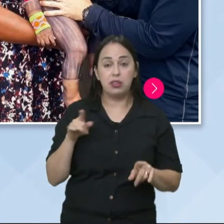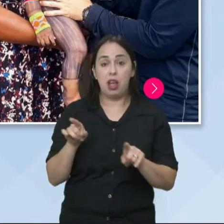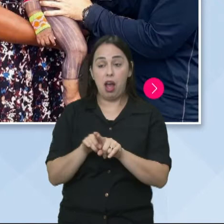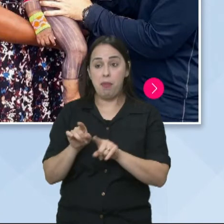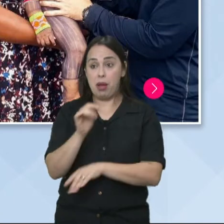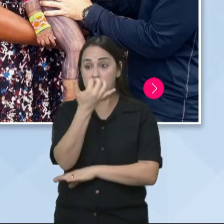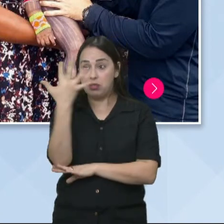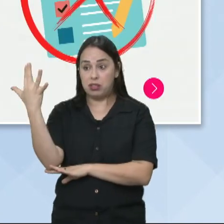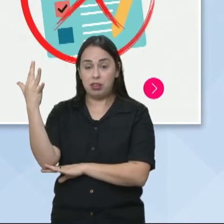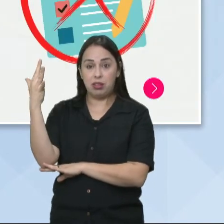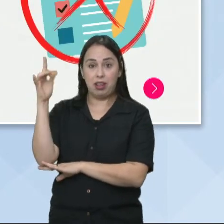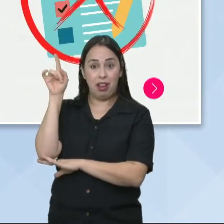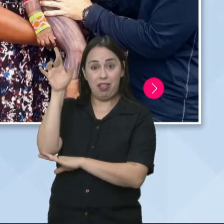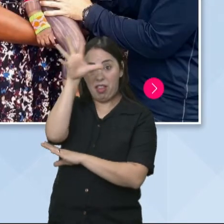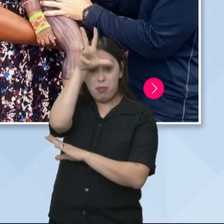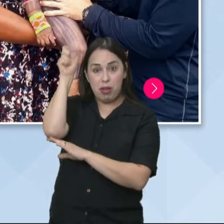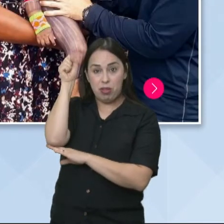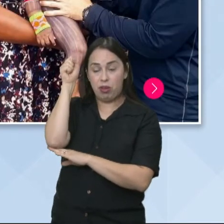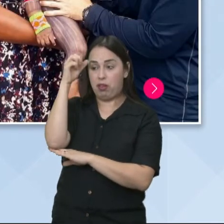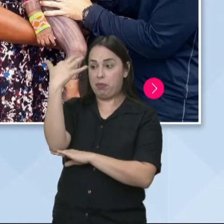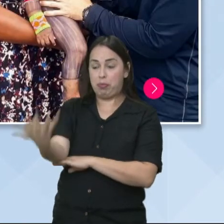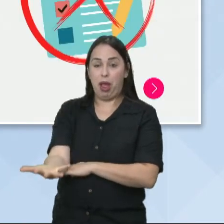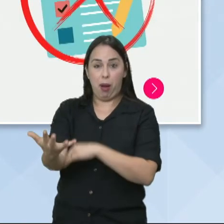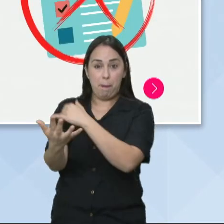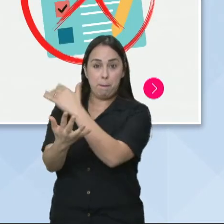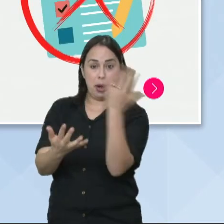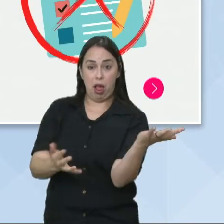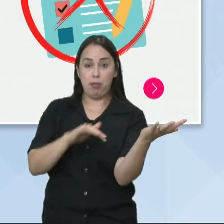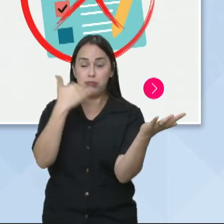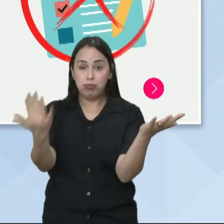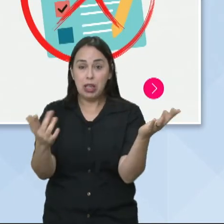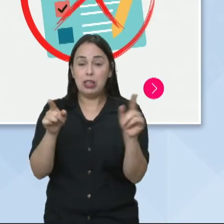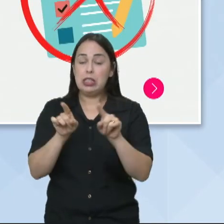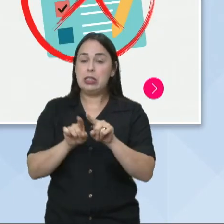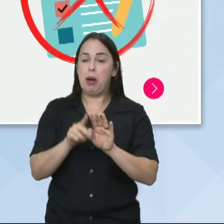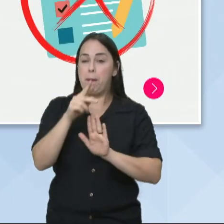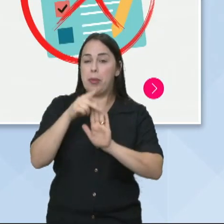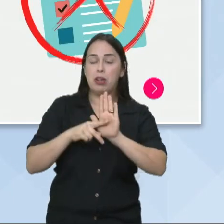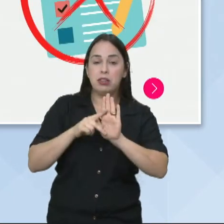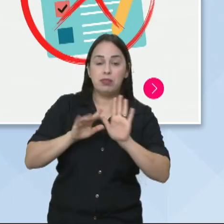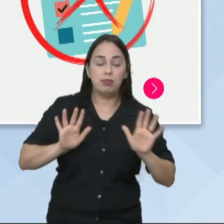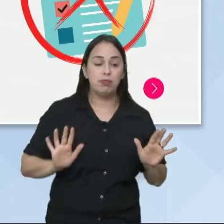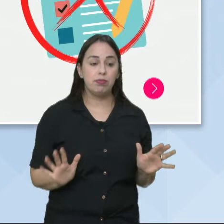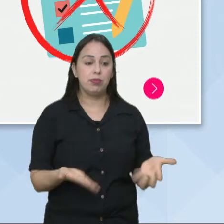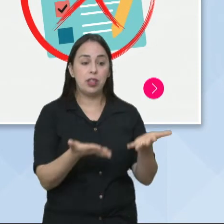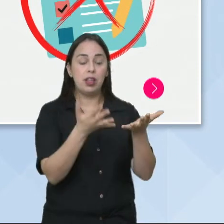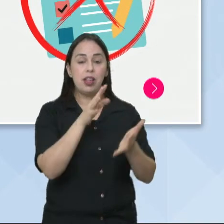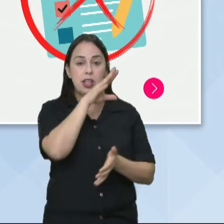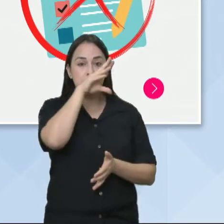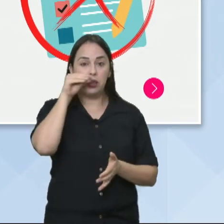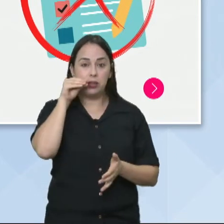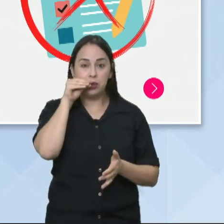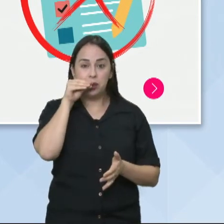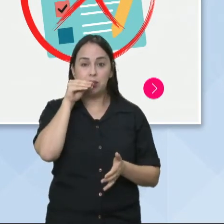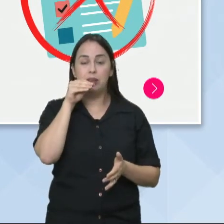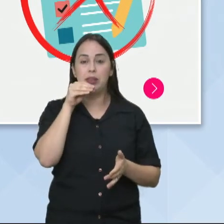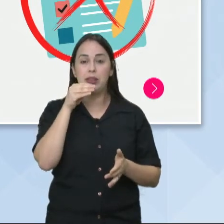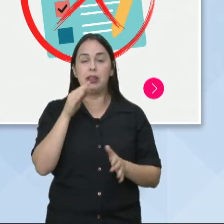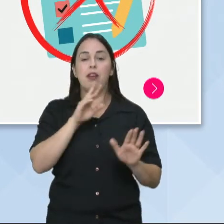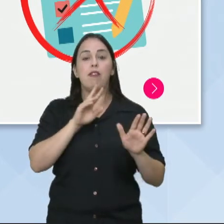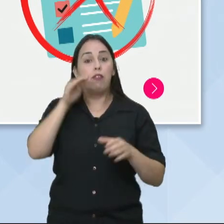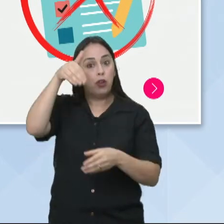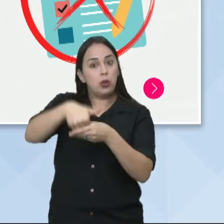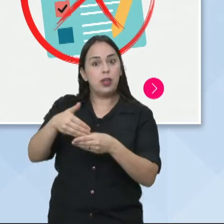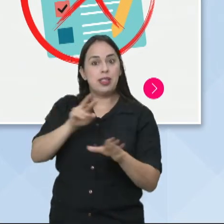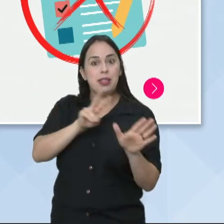desmatamento da Amazônia. O projeto que incentiva servidores públicos foi votado aqui na semana